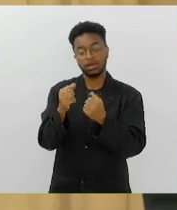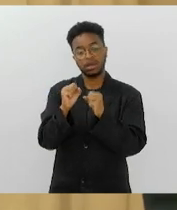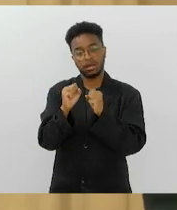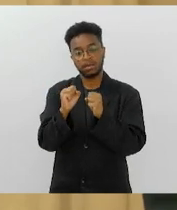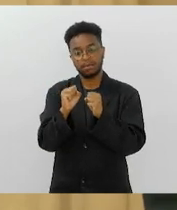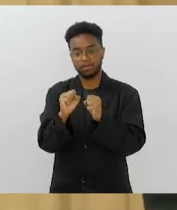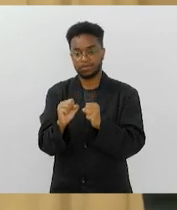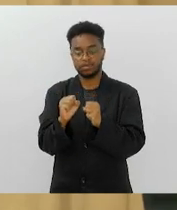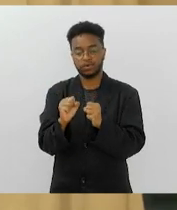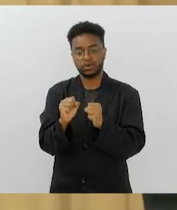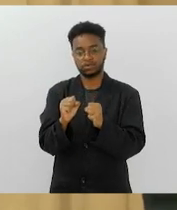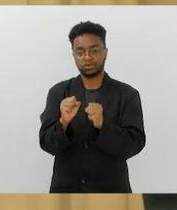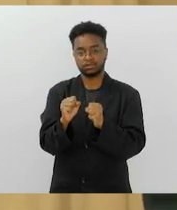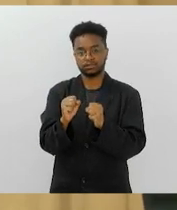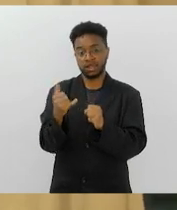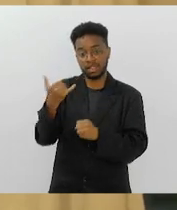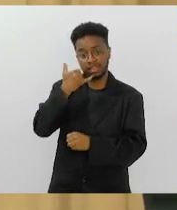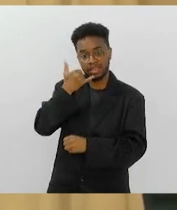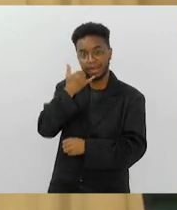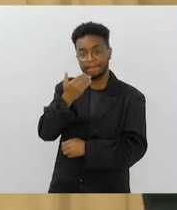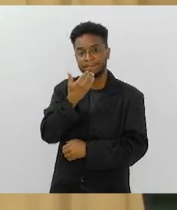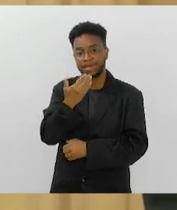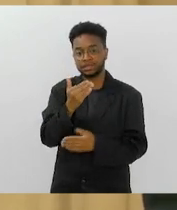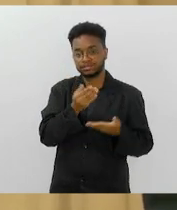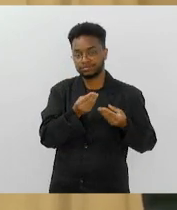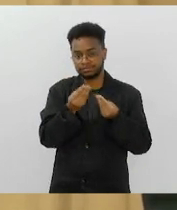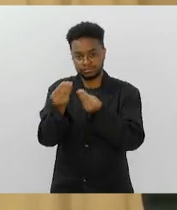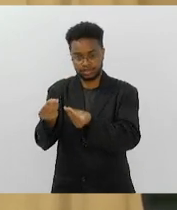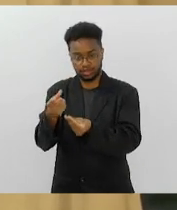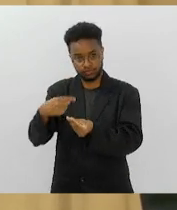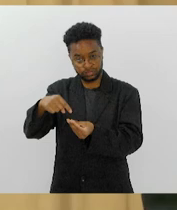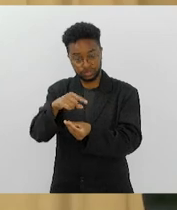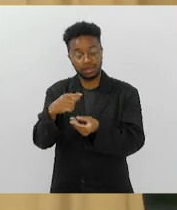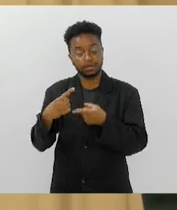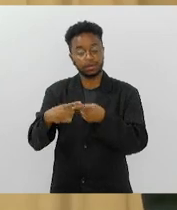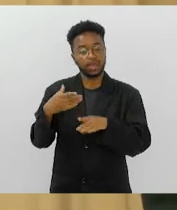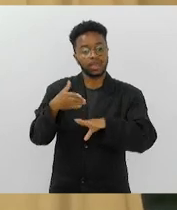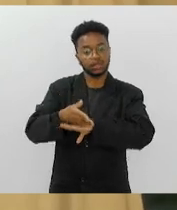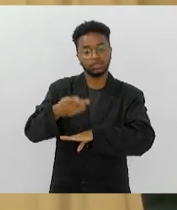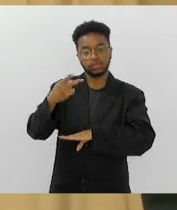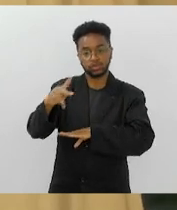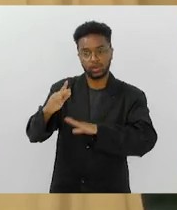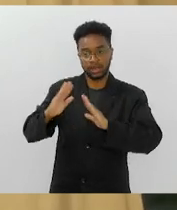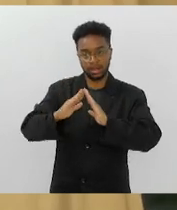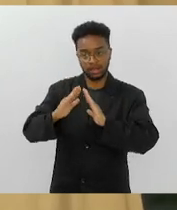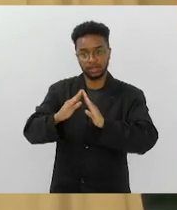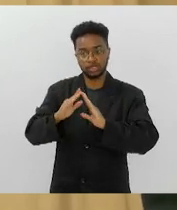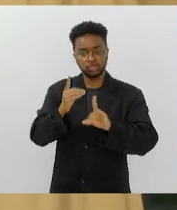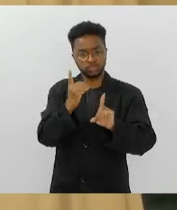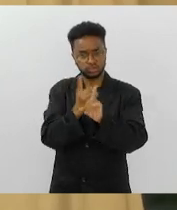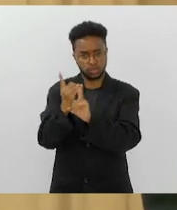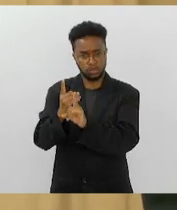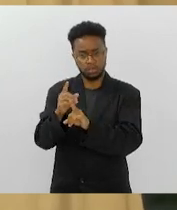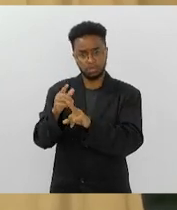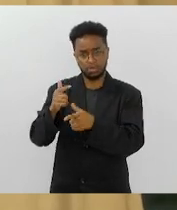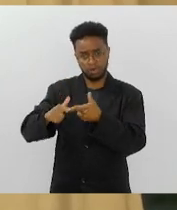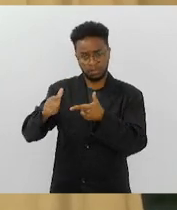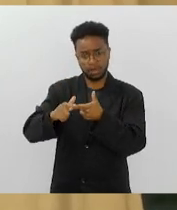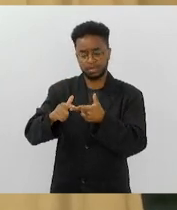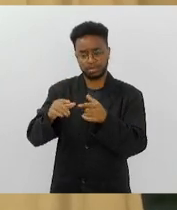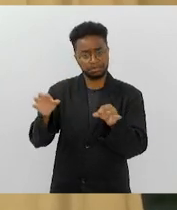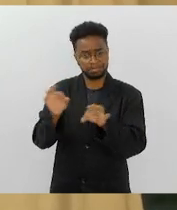entregar, né? Então, chega lá uma viatura na sua porta, entra, identifica um problema, é preto, é branco, é muito cartesiana a nossa ação,